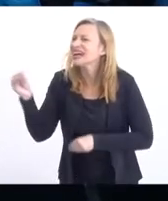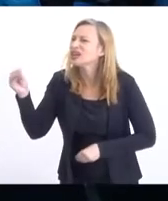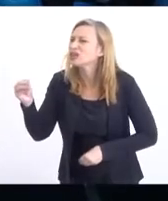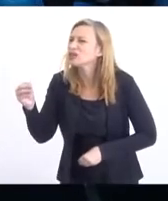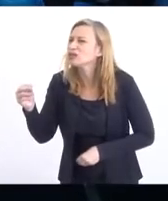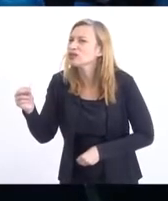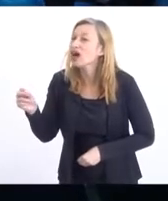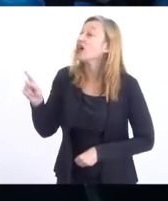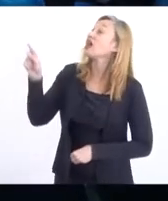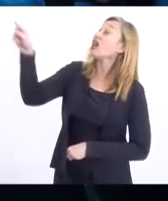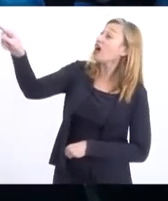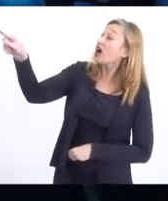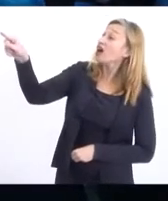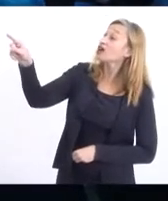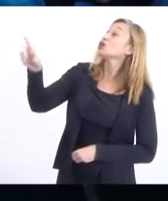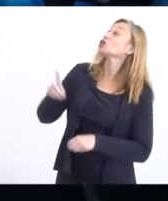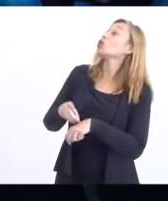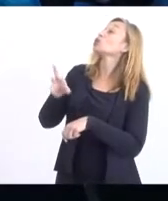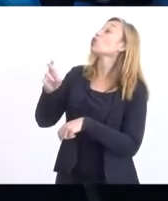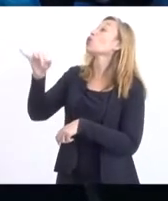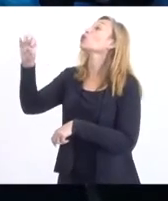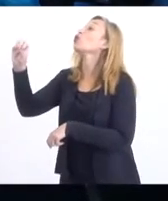Não, está lá, doutor Rodolfo.